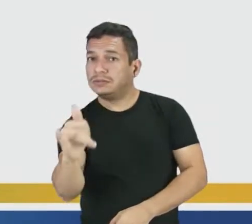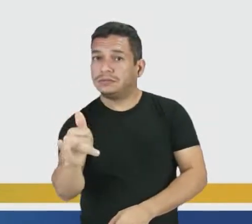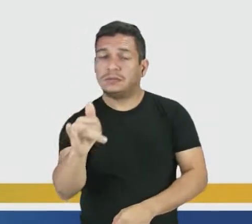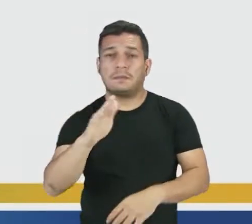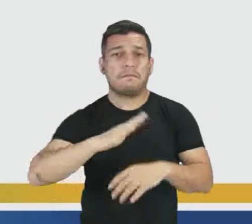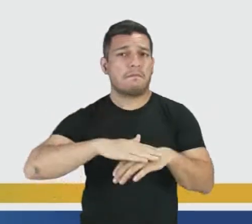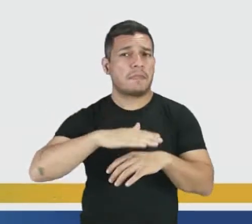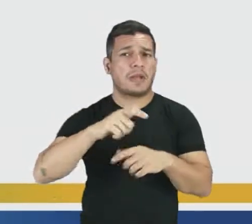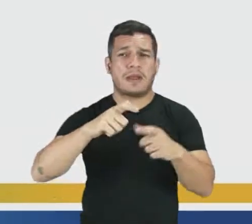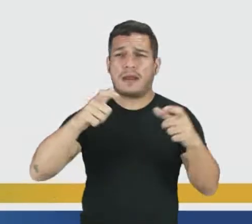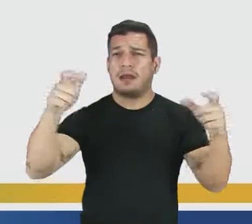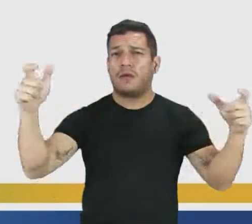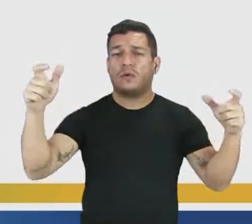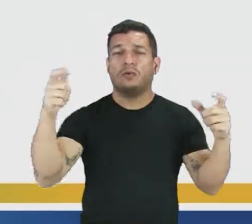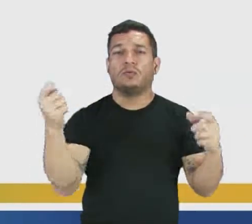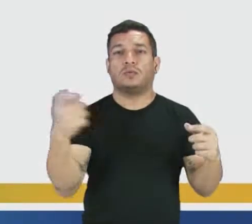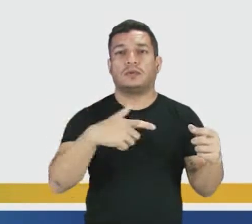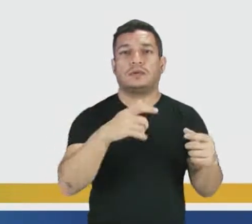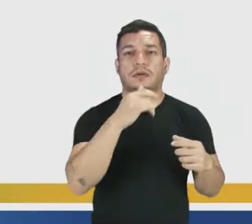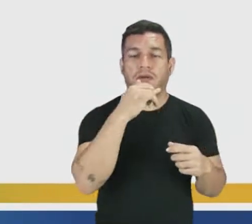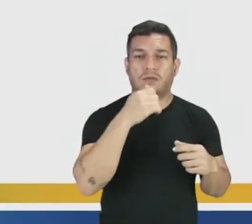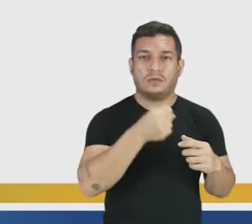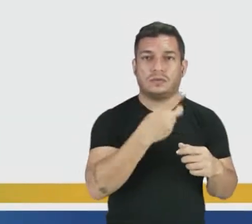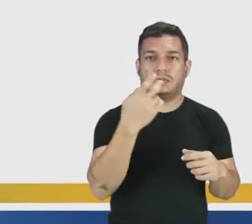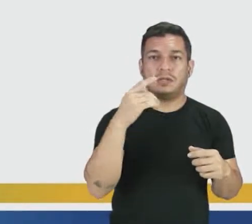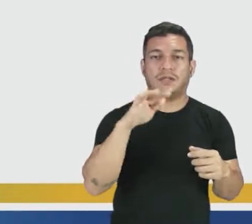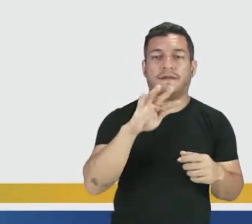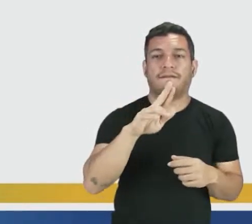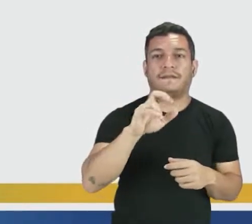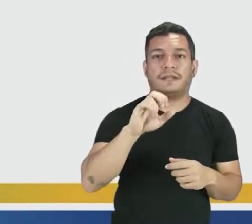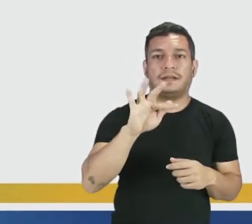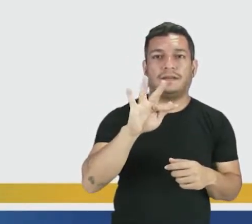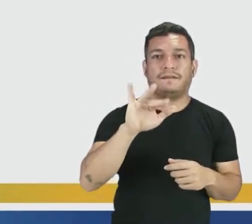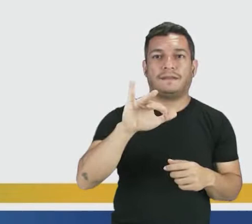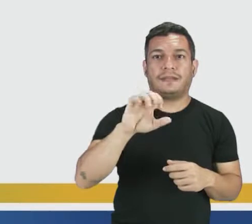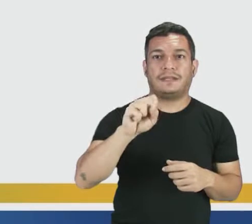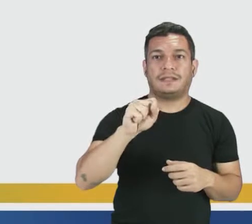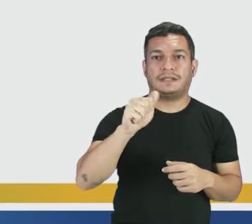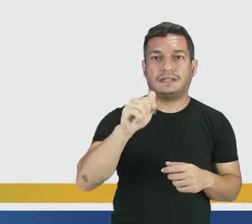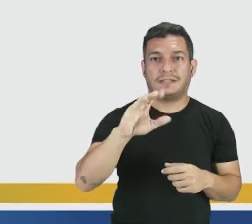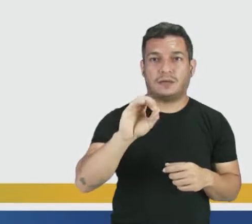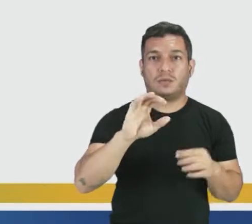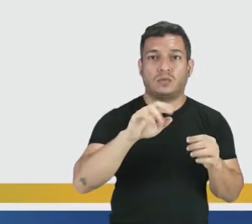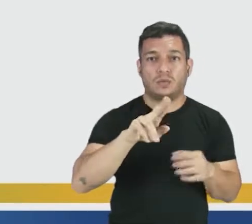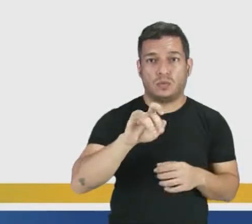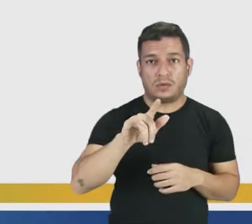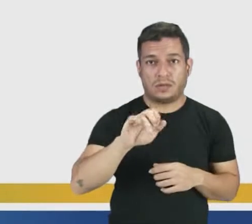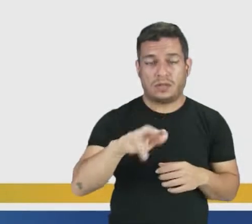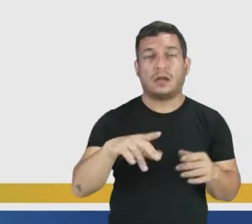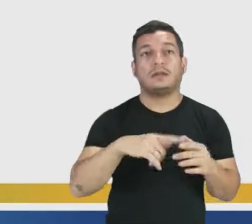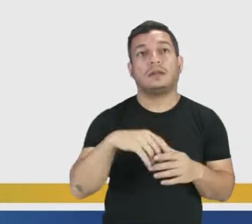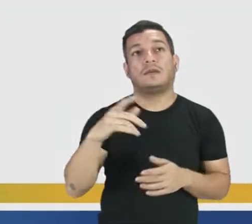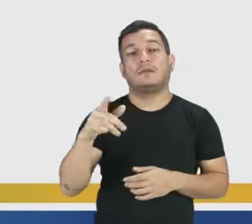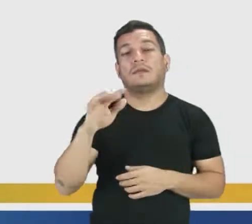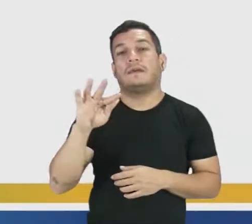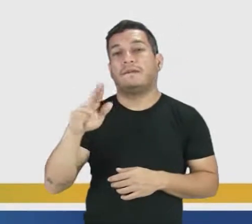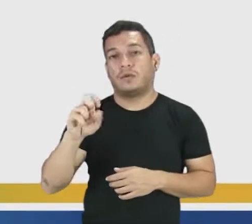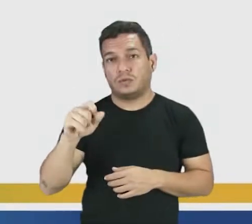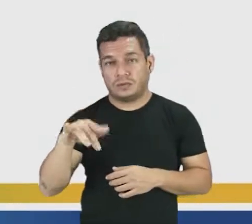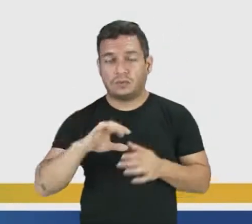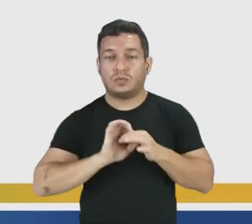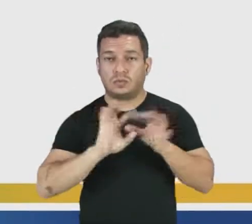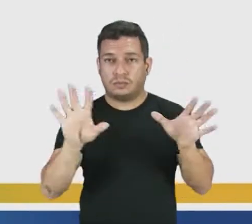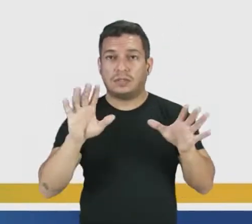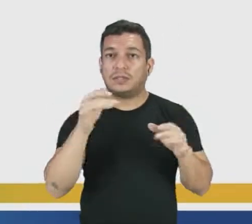muito maior do que a quantidade liberada no processo de fissão nuclear. Então, a fusão nuclear libera energia, assim como na fissão